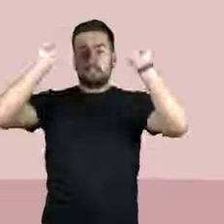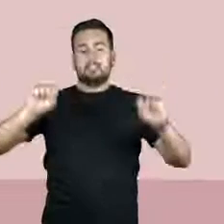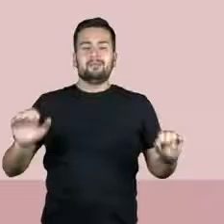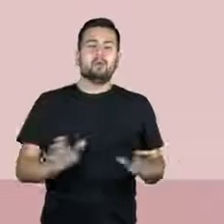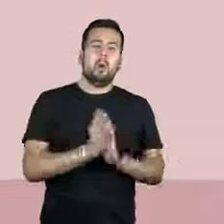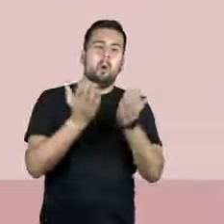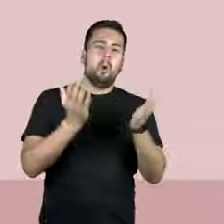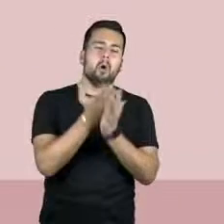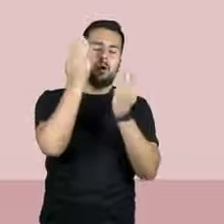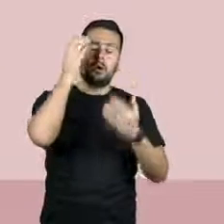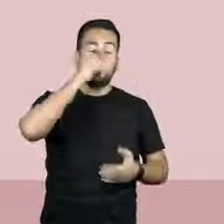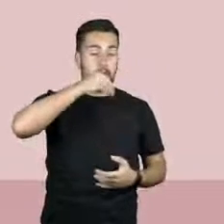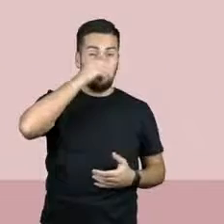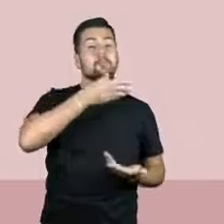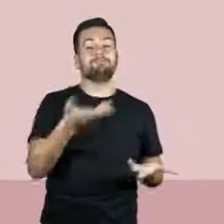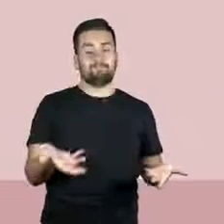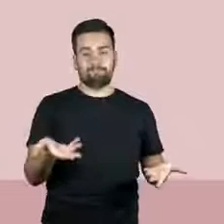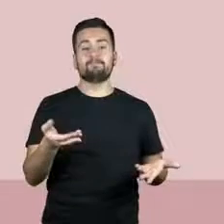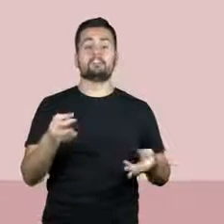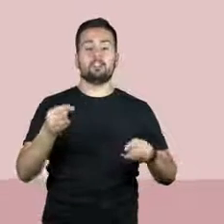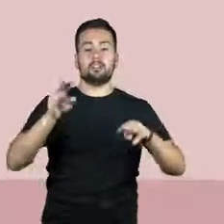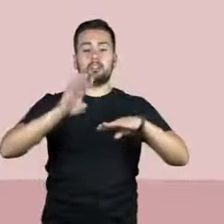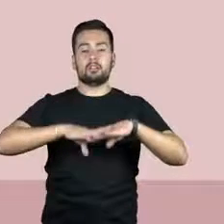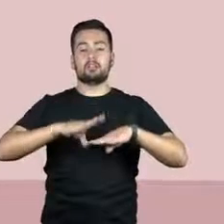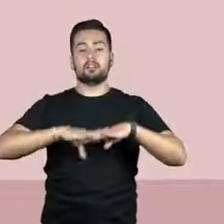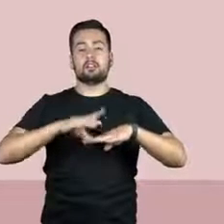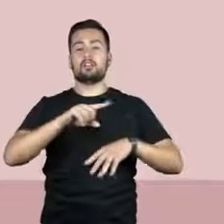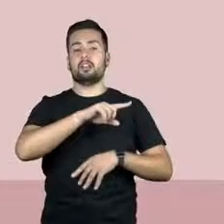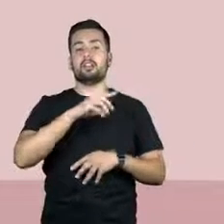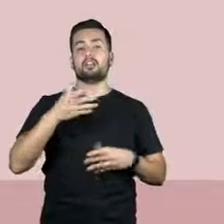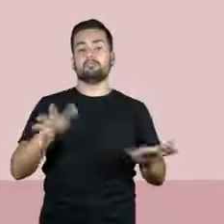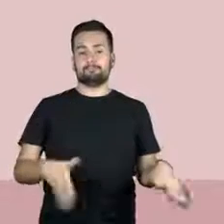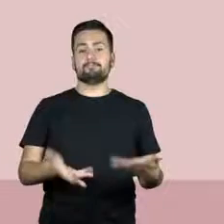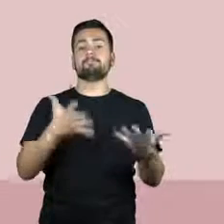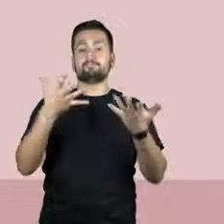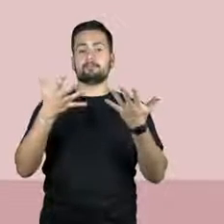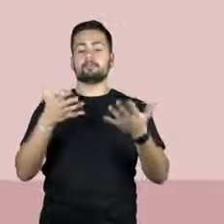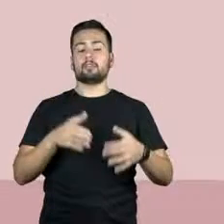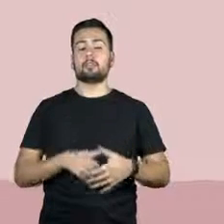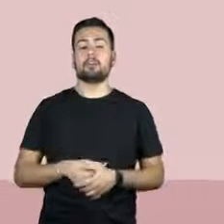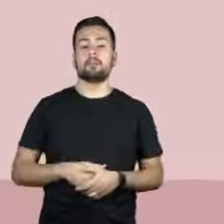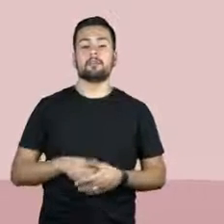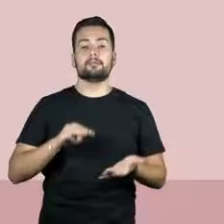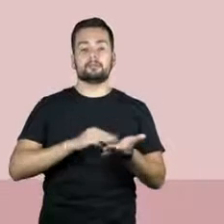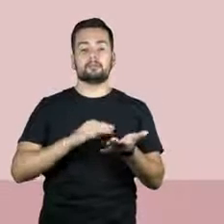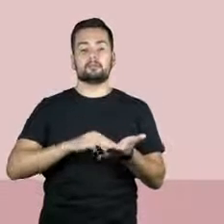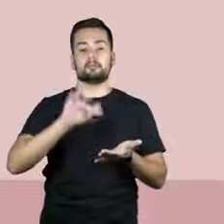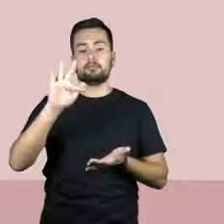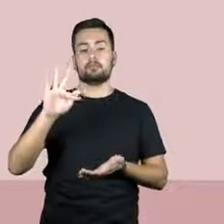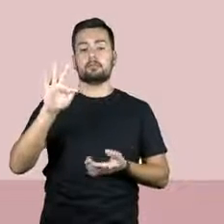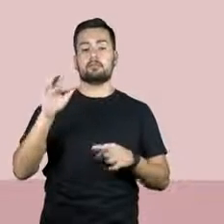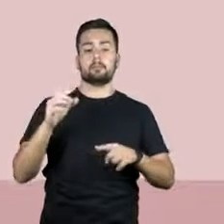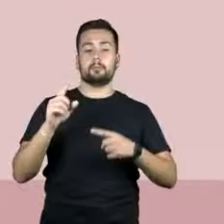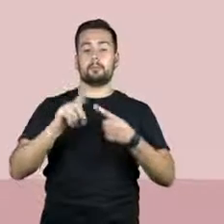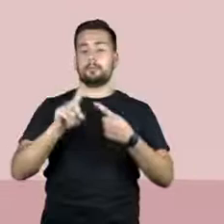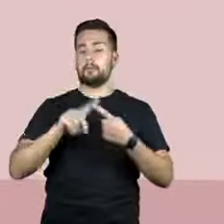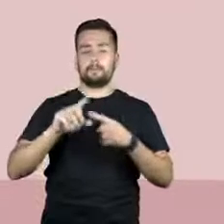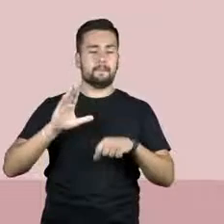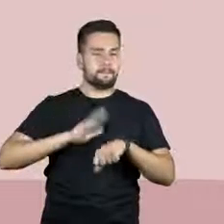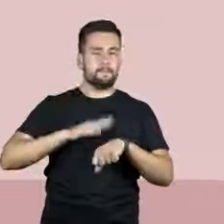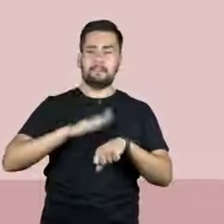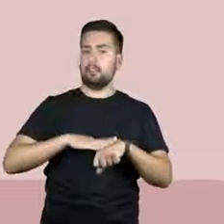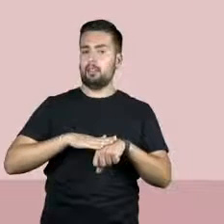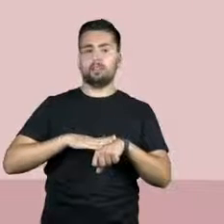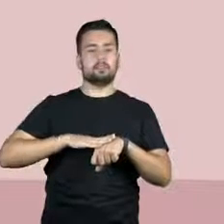né, o sistema matemático que ele propôs. Tá? O método de Felênios, embora tenha sido o primeiro e é muito utilizado para